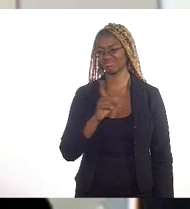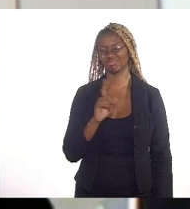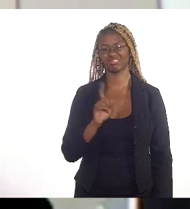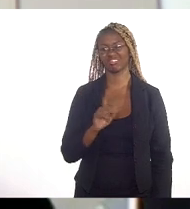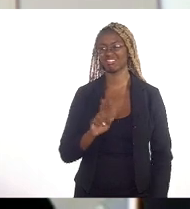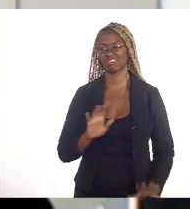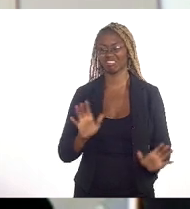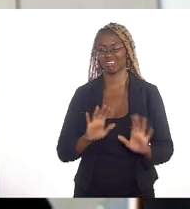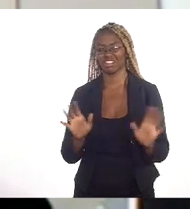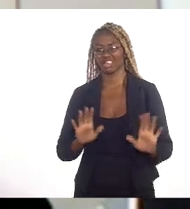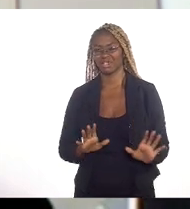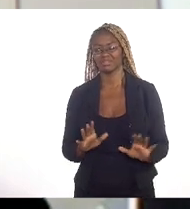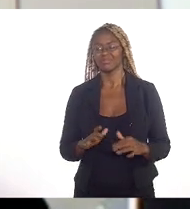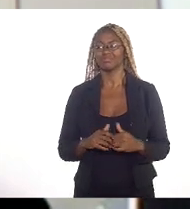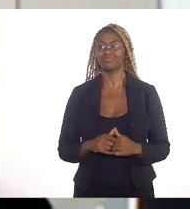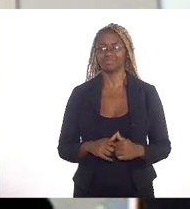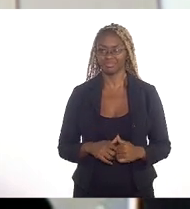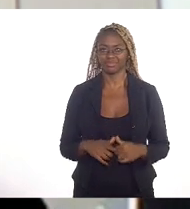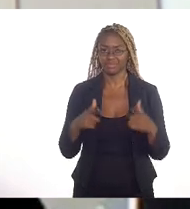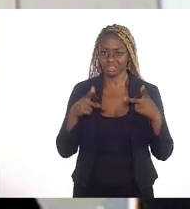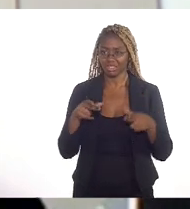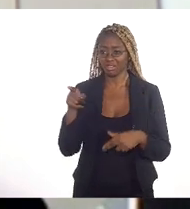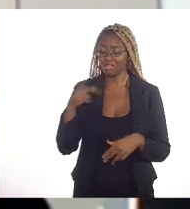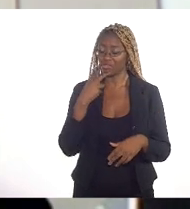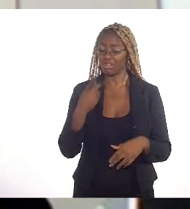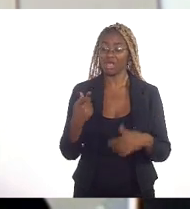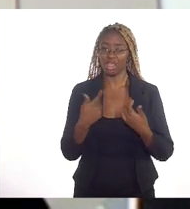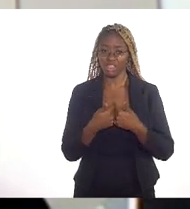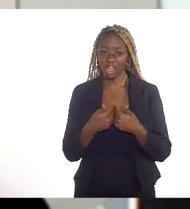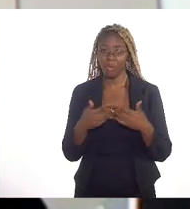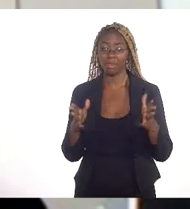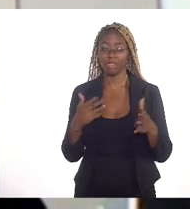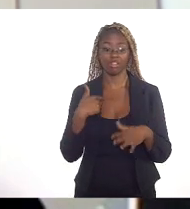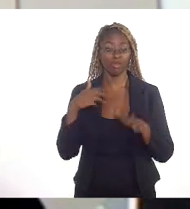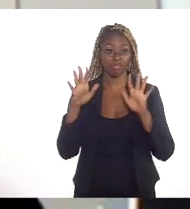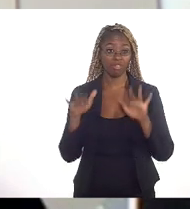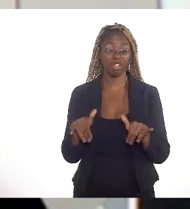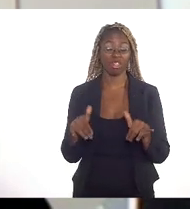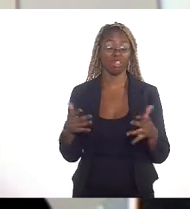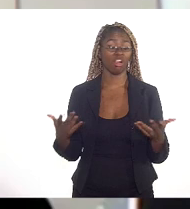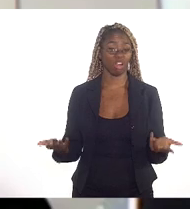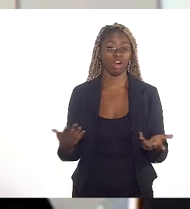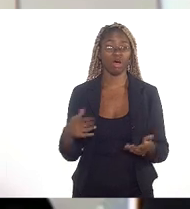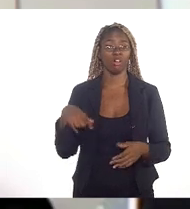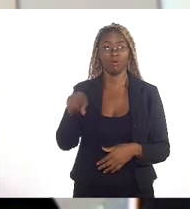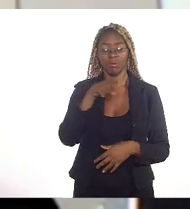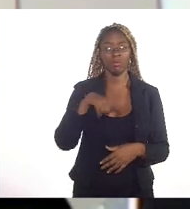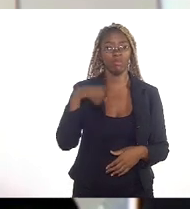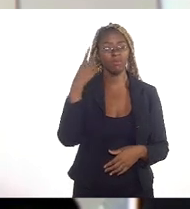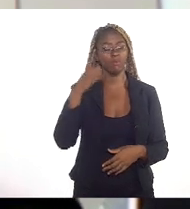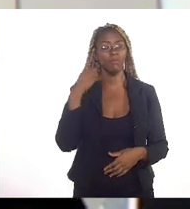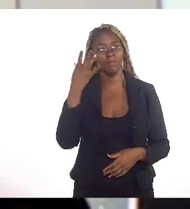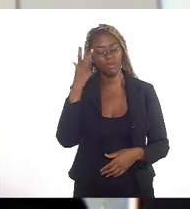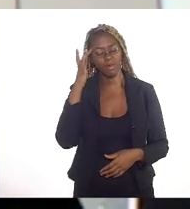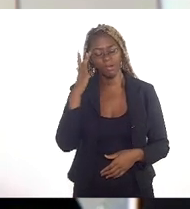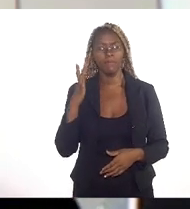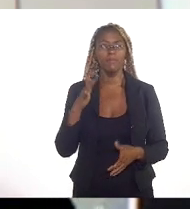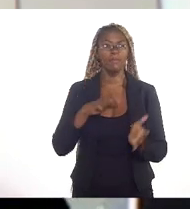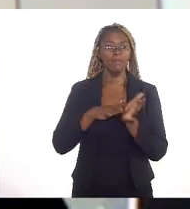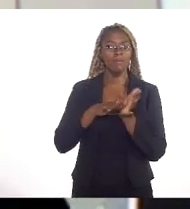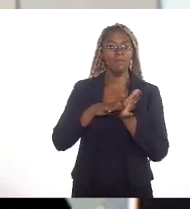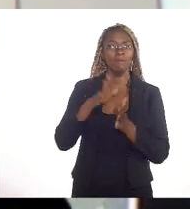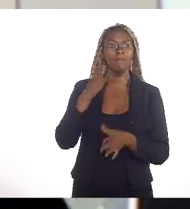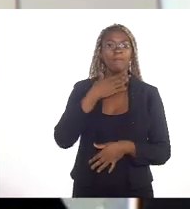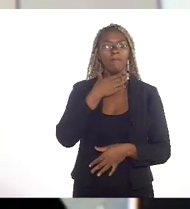ele falava da Associação Abra Cannabis. E aí eu concluo sugerindo aos deputados que acharam que o projeto trazia uma pegadinha